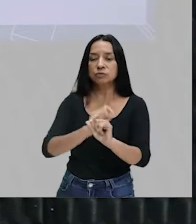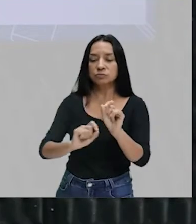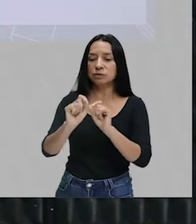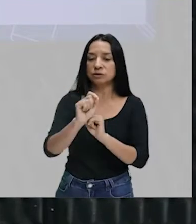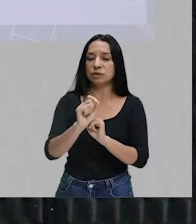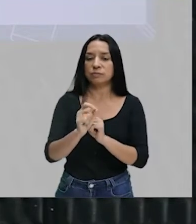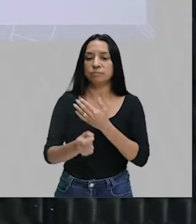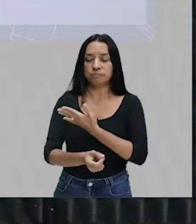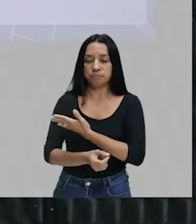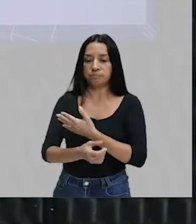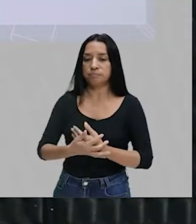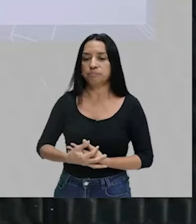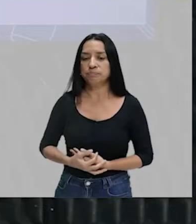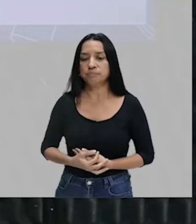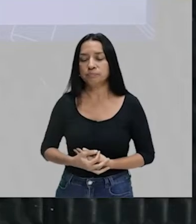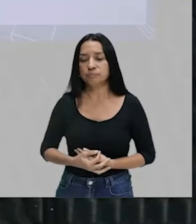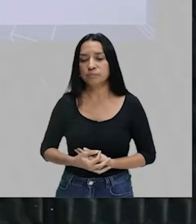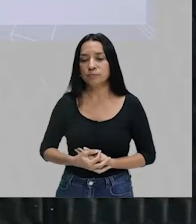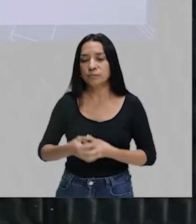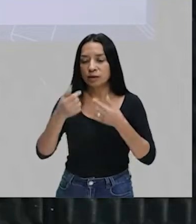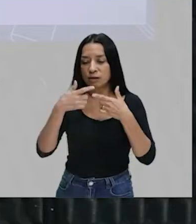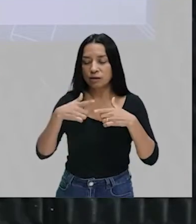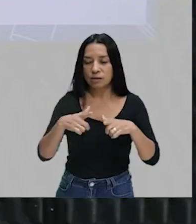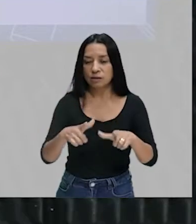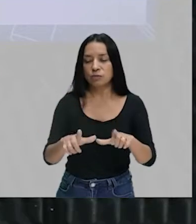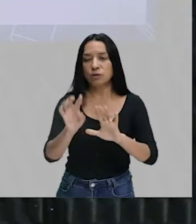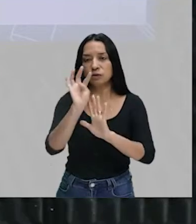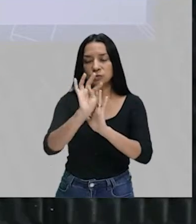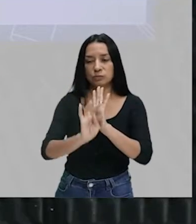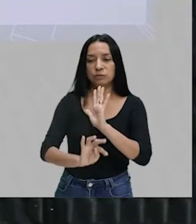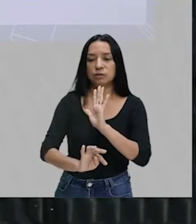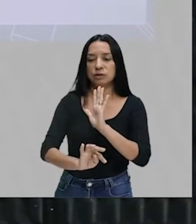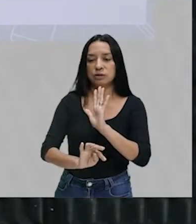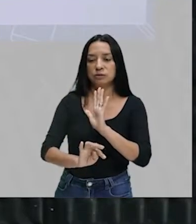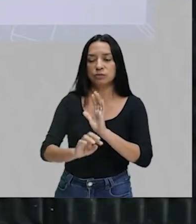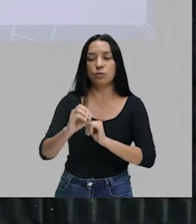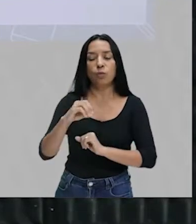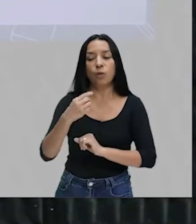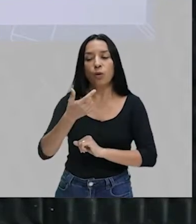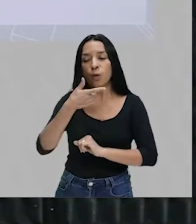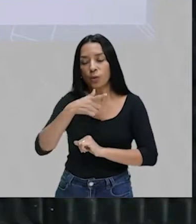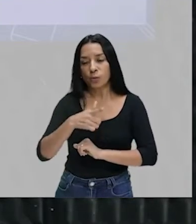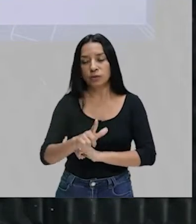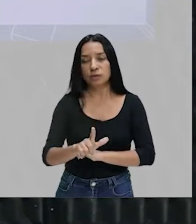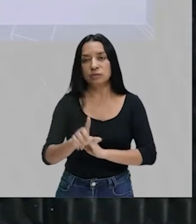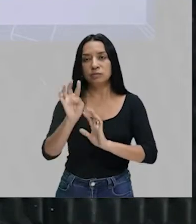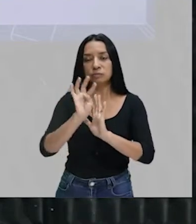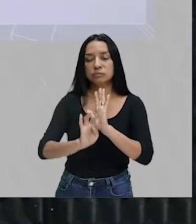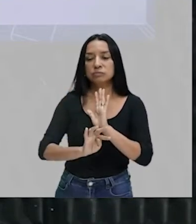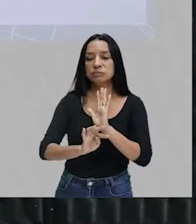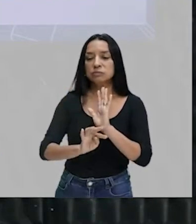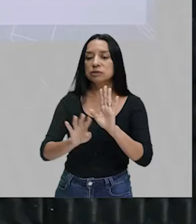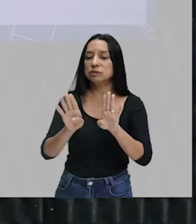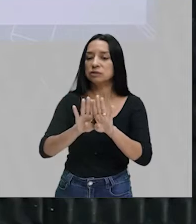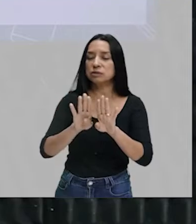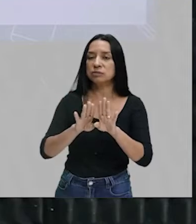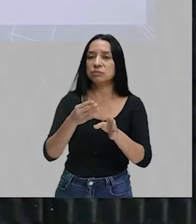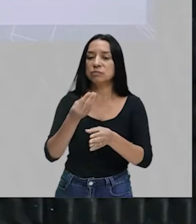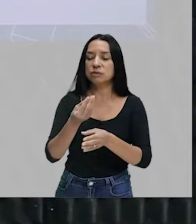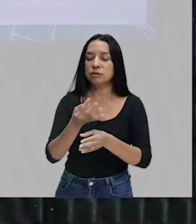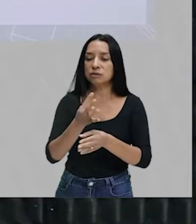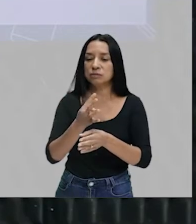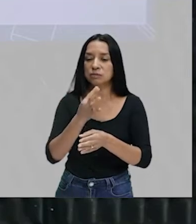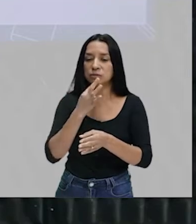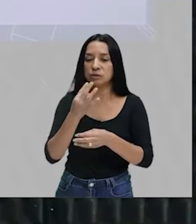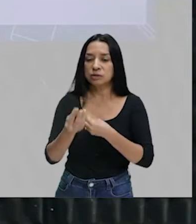Tex tem lembrete essa linguagem do texto ou essa língua dos textos também conhecidas como SMS